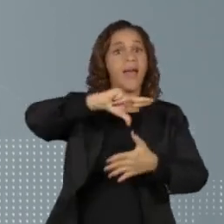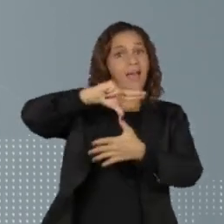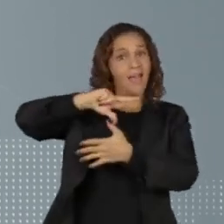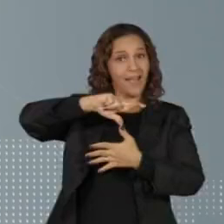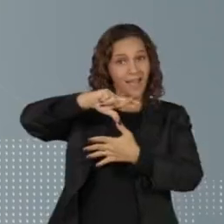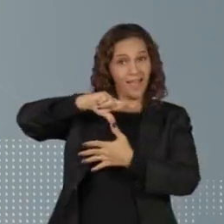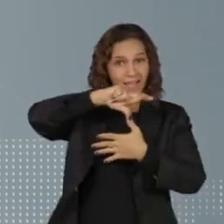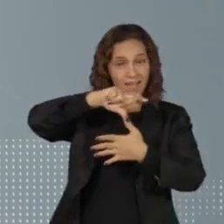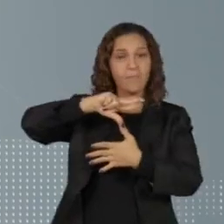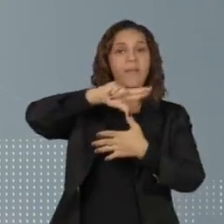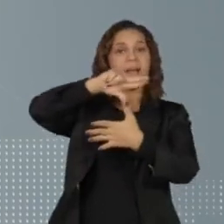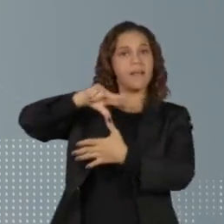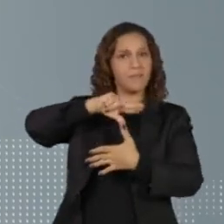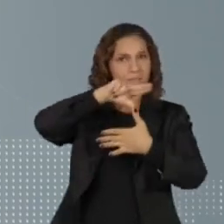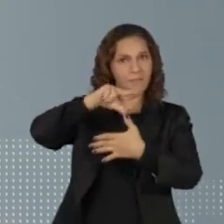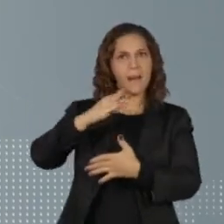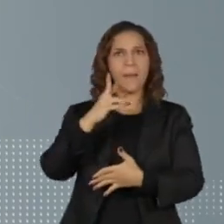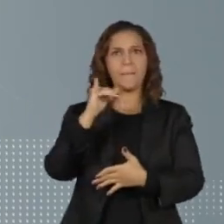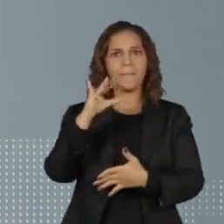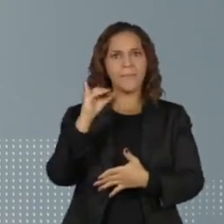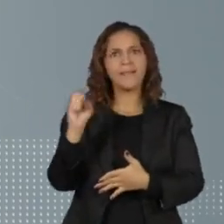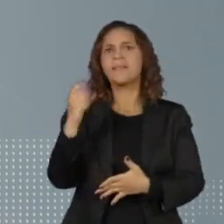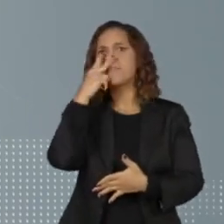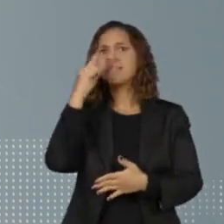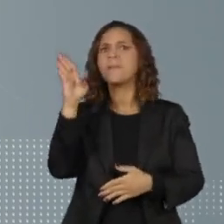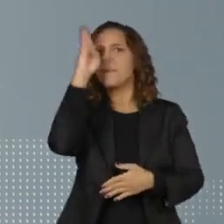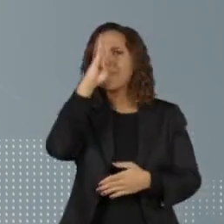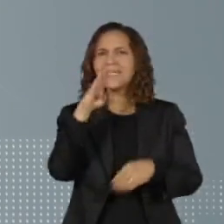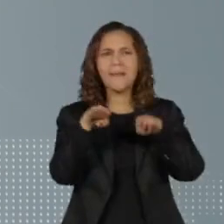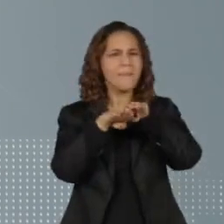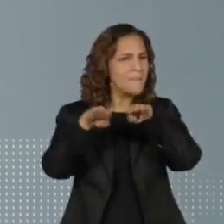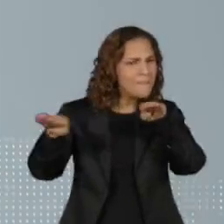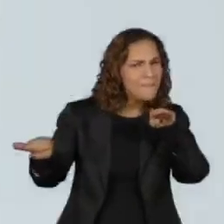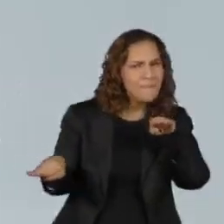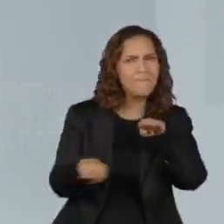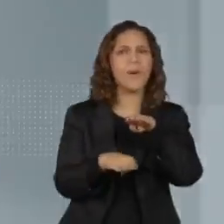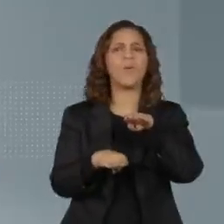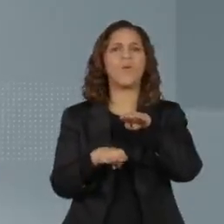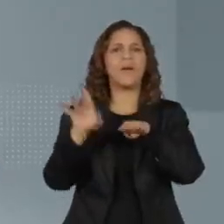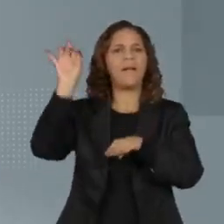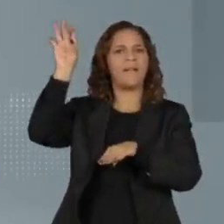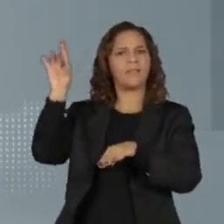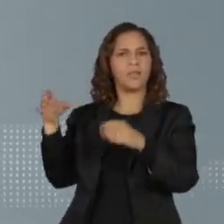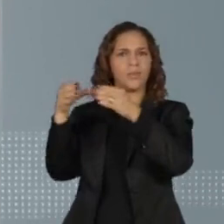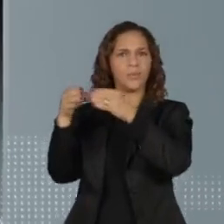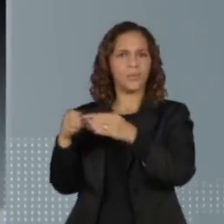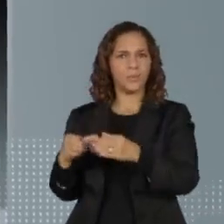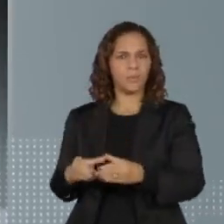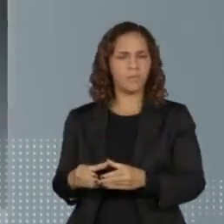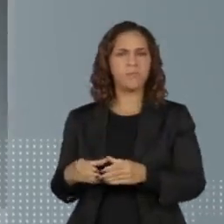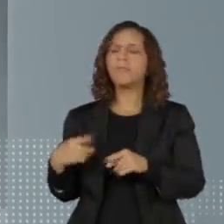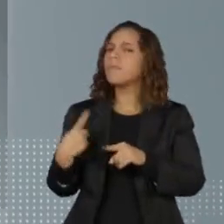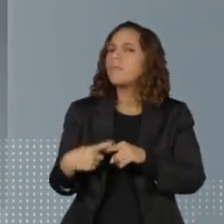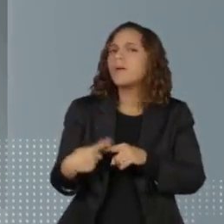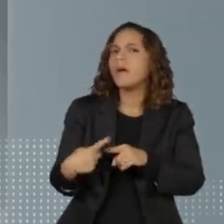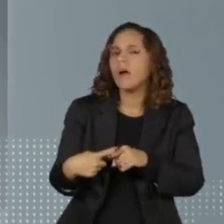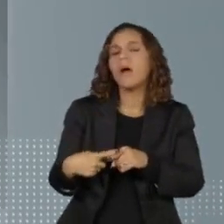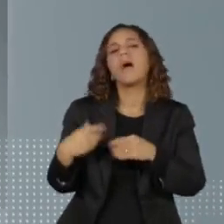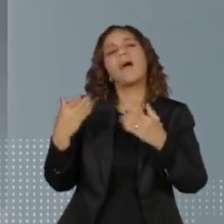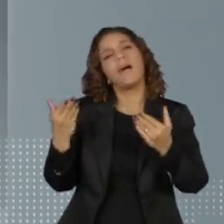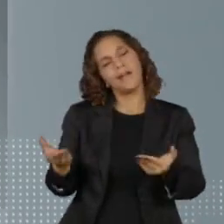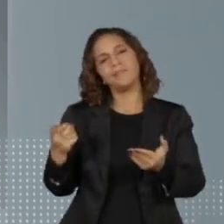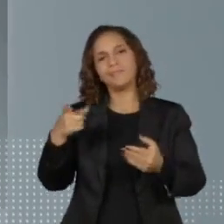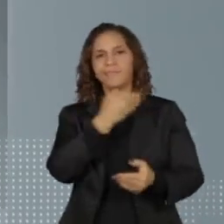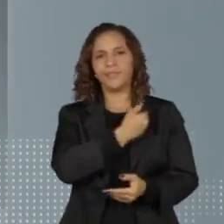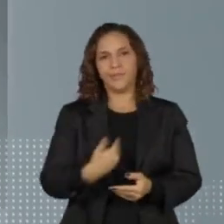e Caribe dos brics das Nações do G20 e da ocde segundo relatório Esse resultado é um reflexo direto do